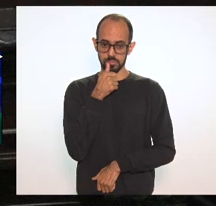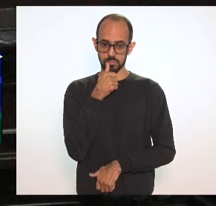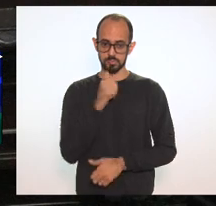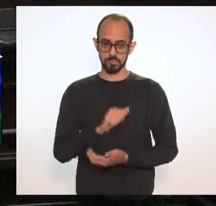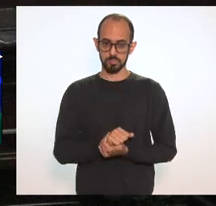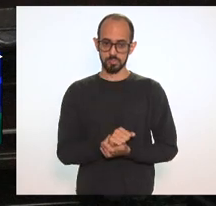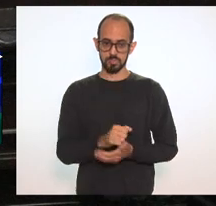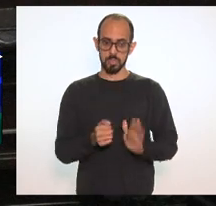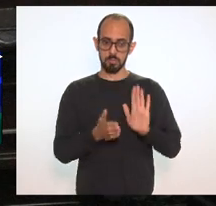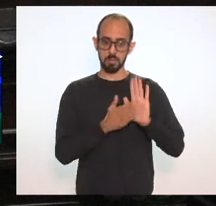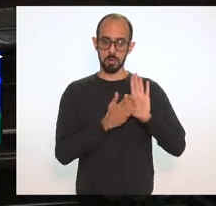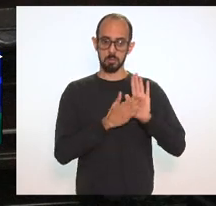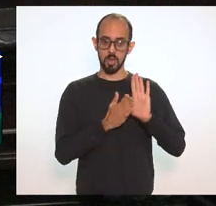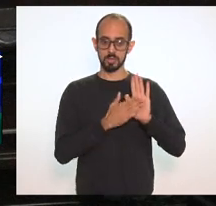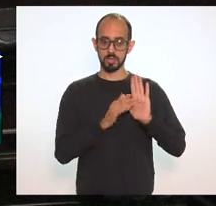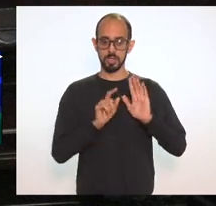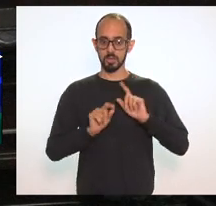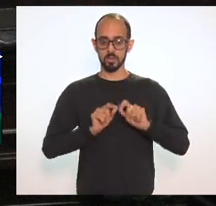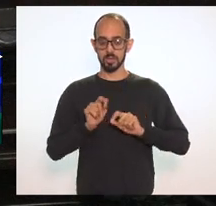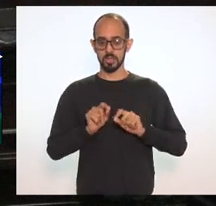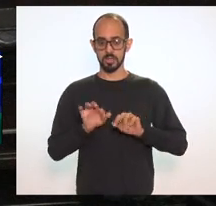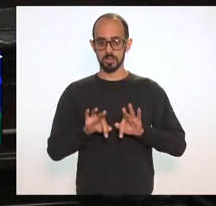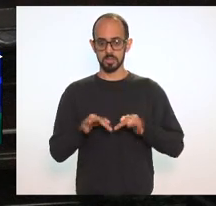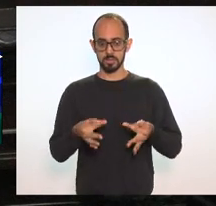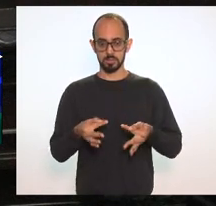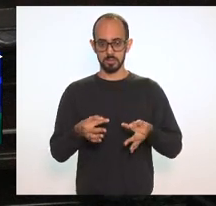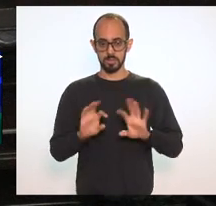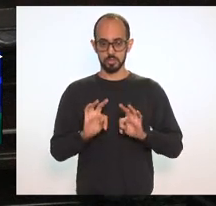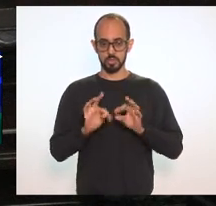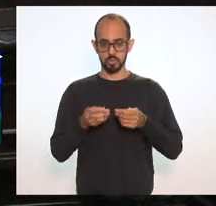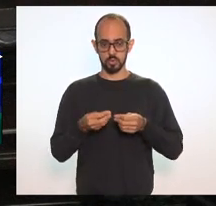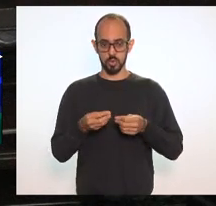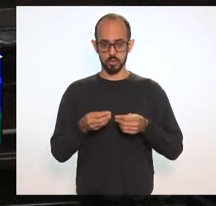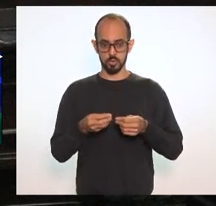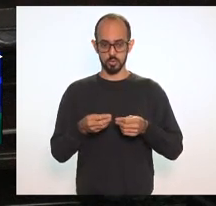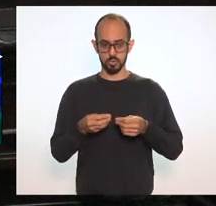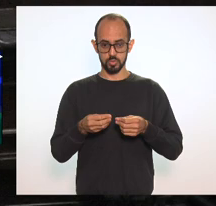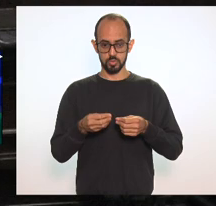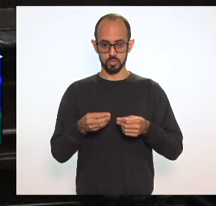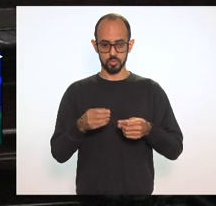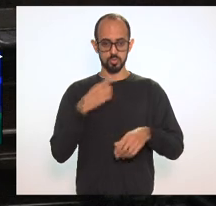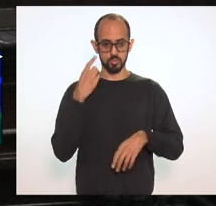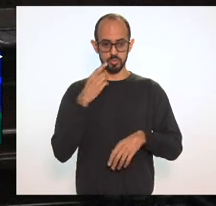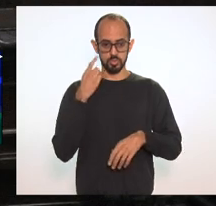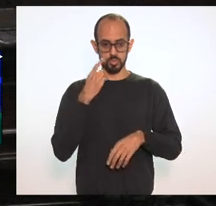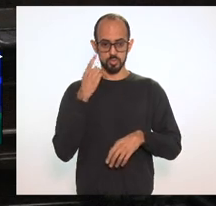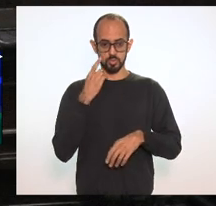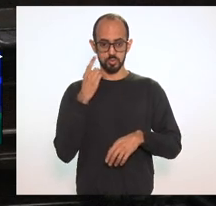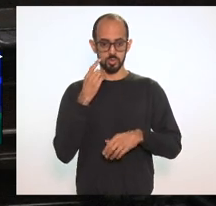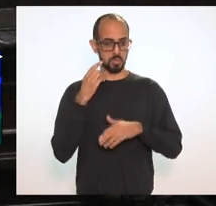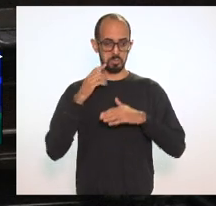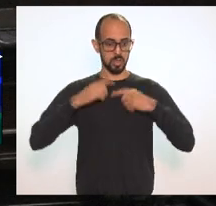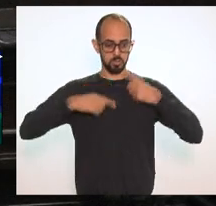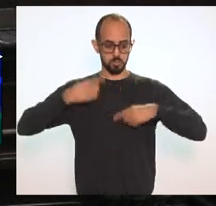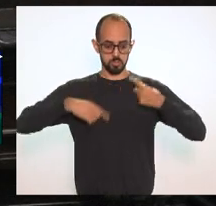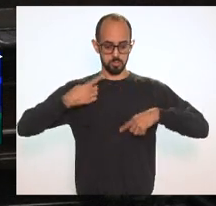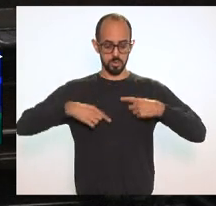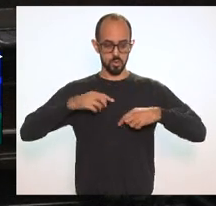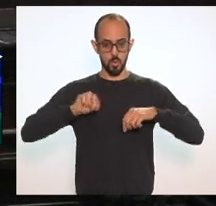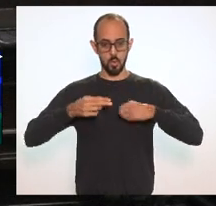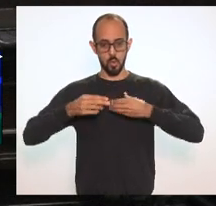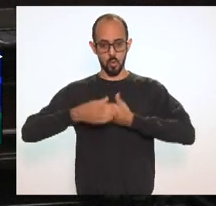Oi e a proposta é muito simples toda a gente público seja ele político ou concursado